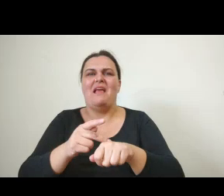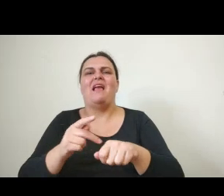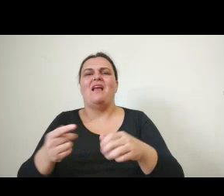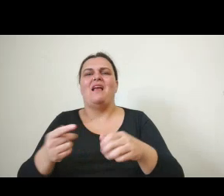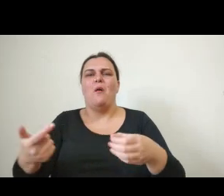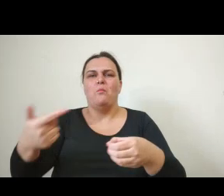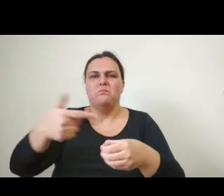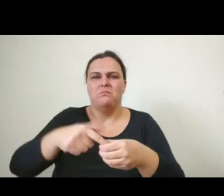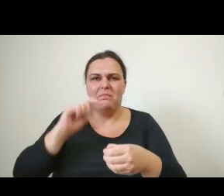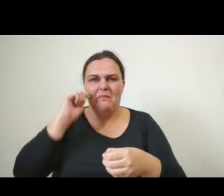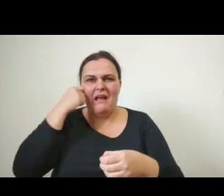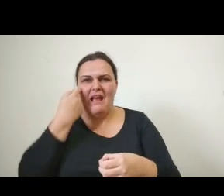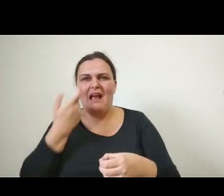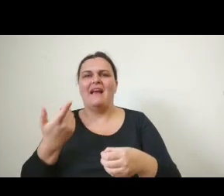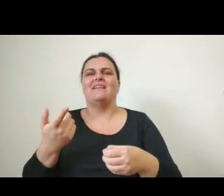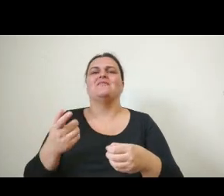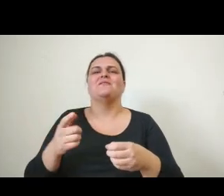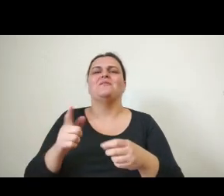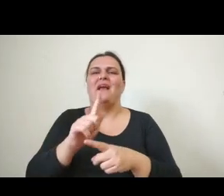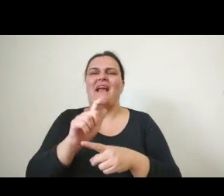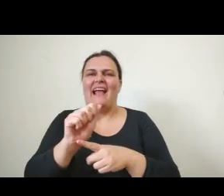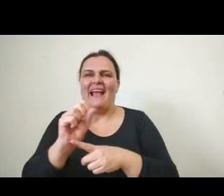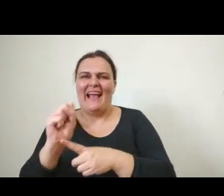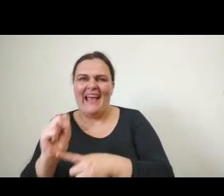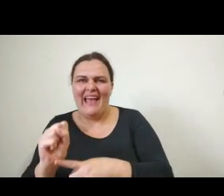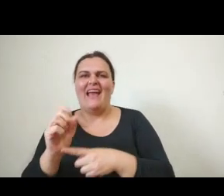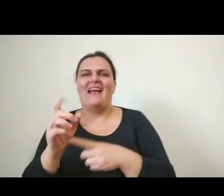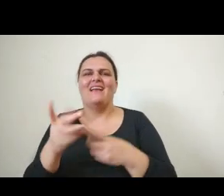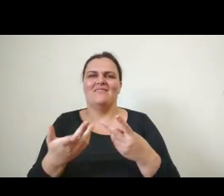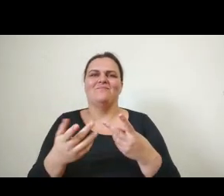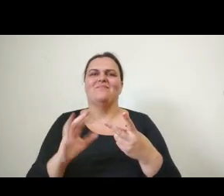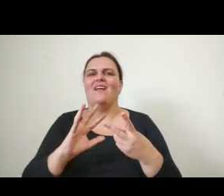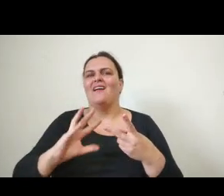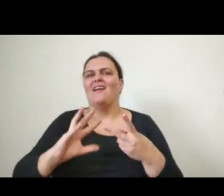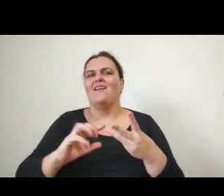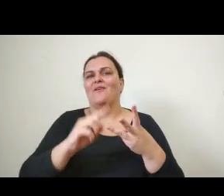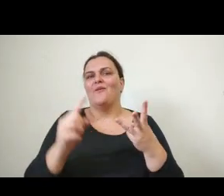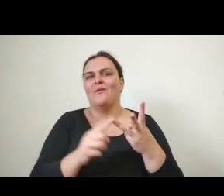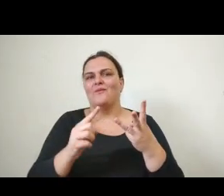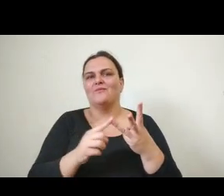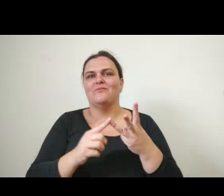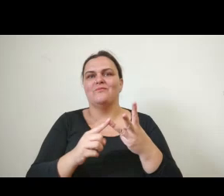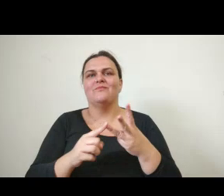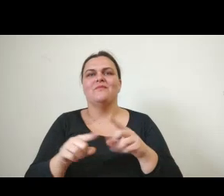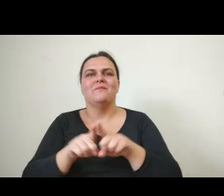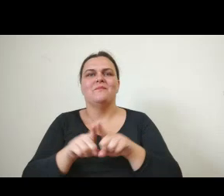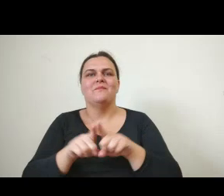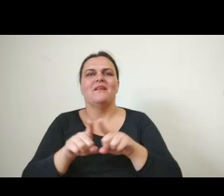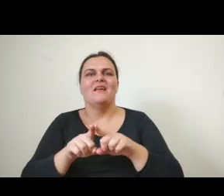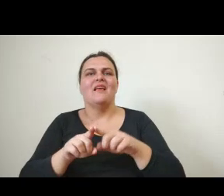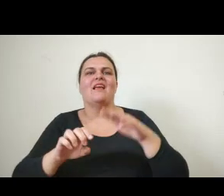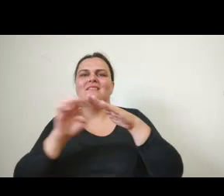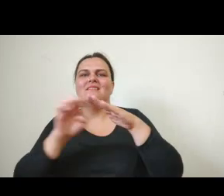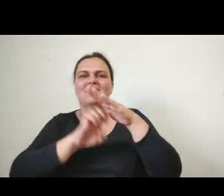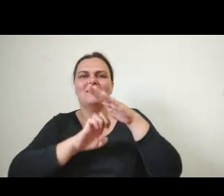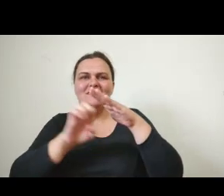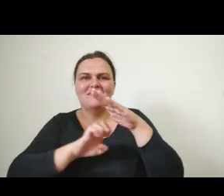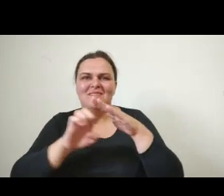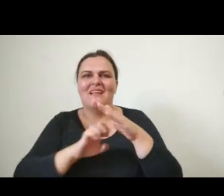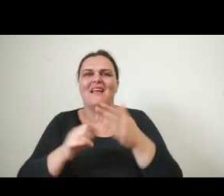Para a geração de bens e serviços, né, é necessária a extração de recursos naturais, sua modificação,